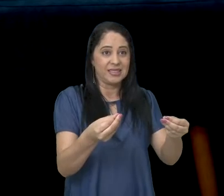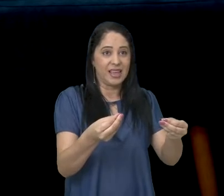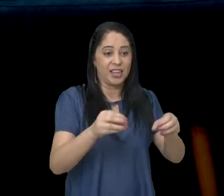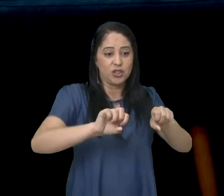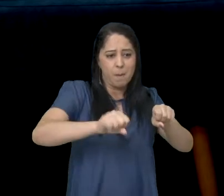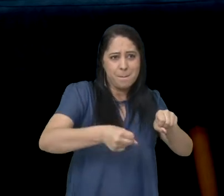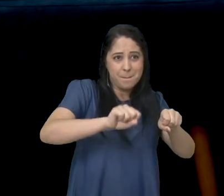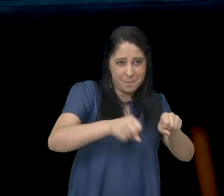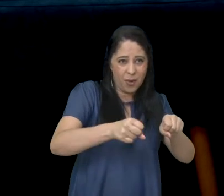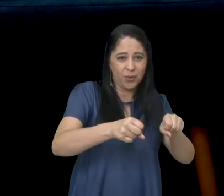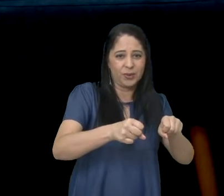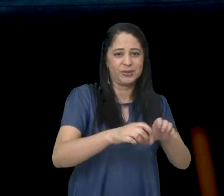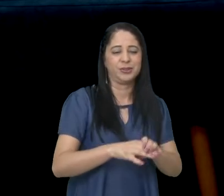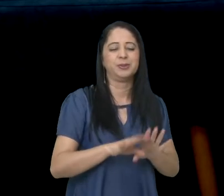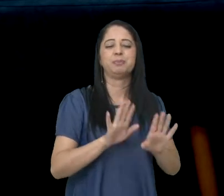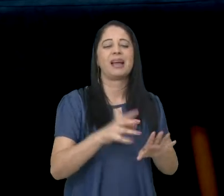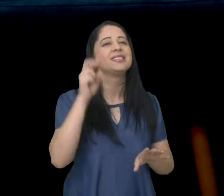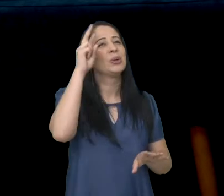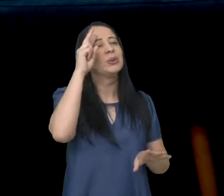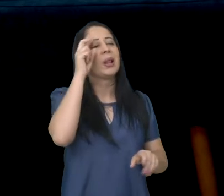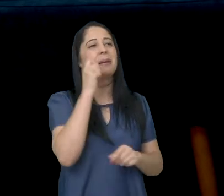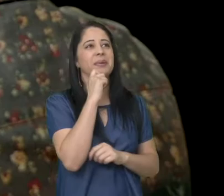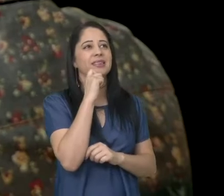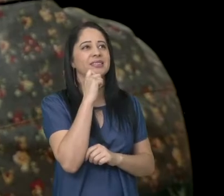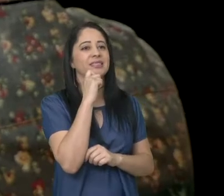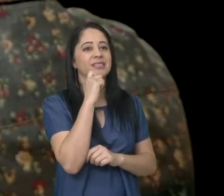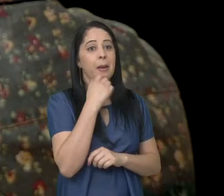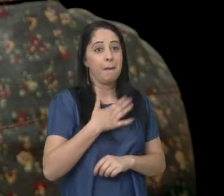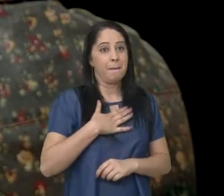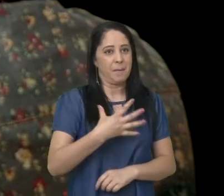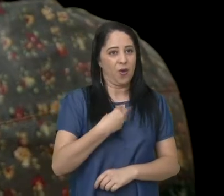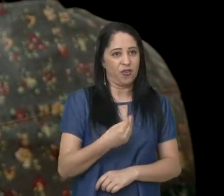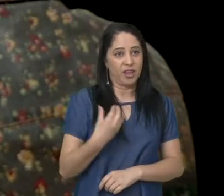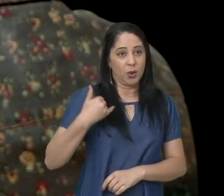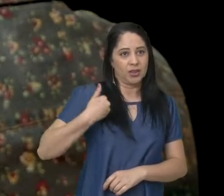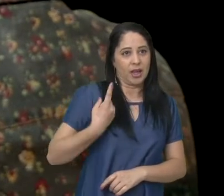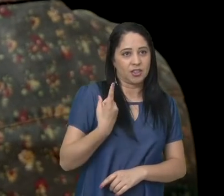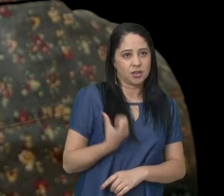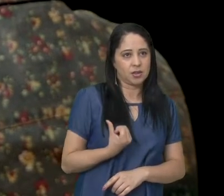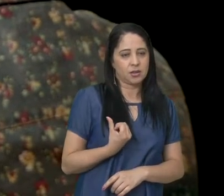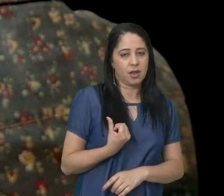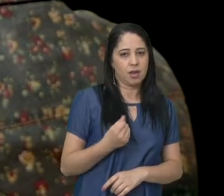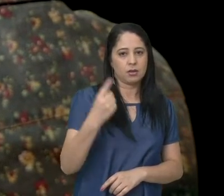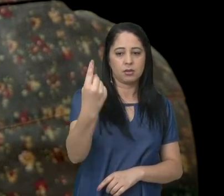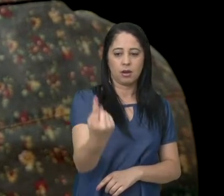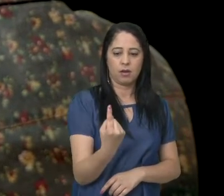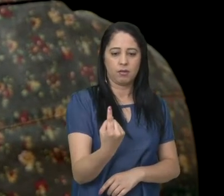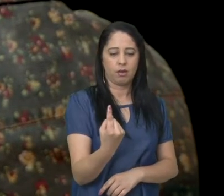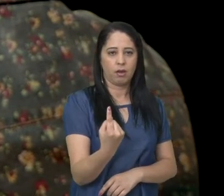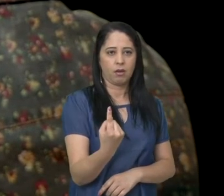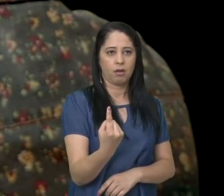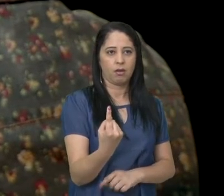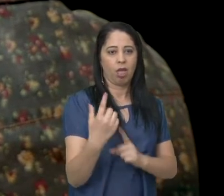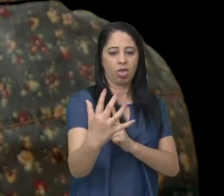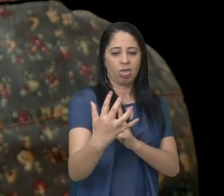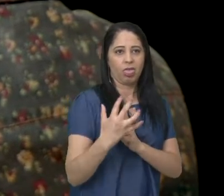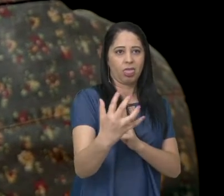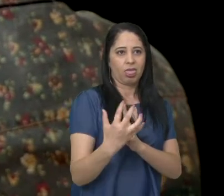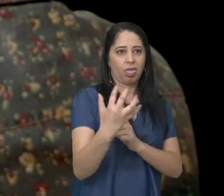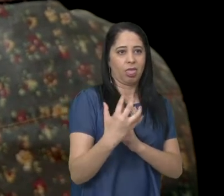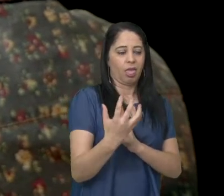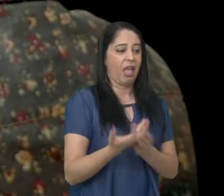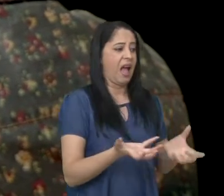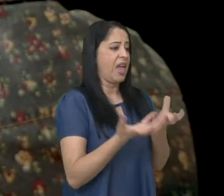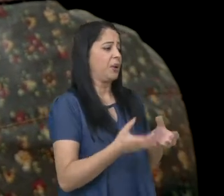moto. Quando meu filho tinha 16 anos, ele me pressionou muito para ter uma moto.